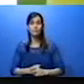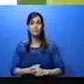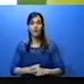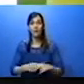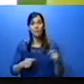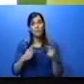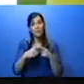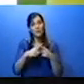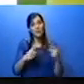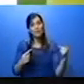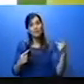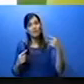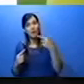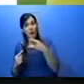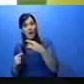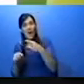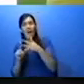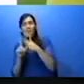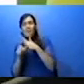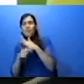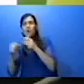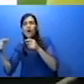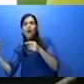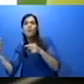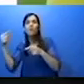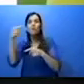ida, essa daqui é a volta.